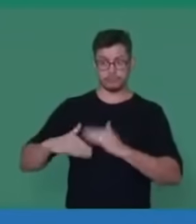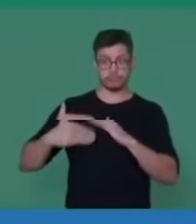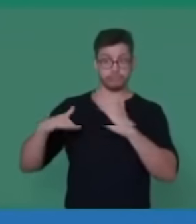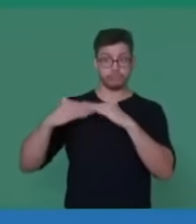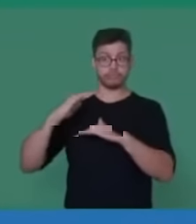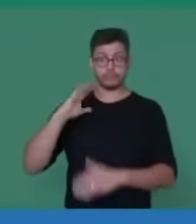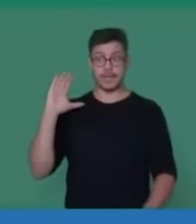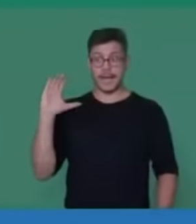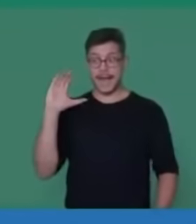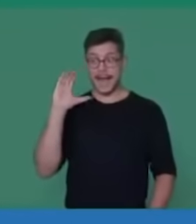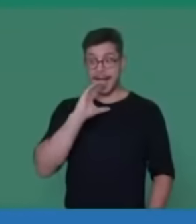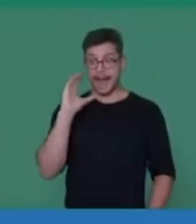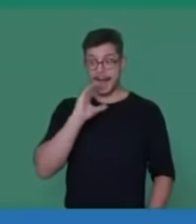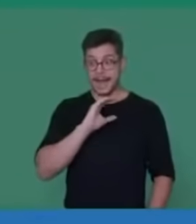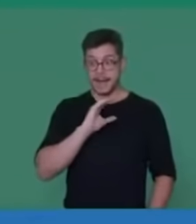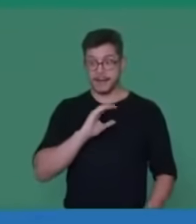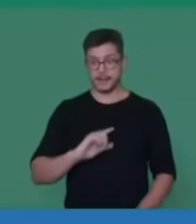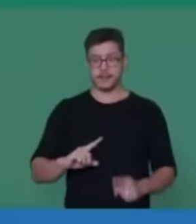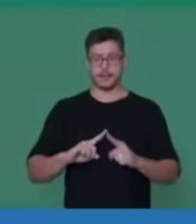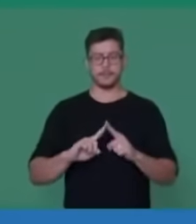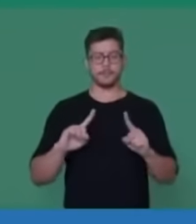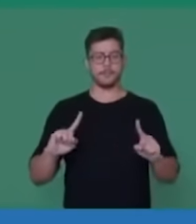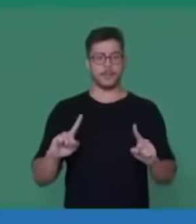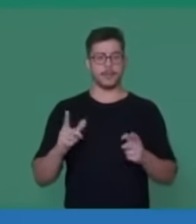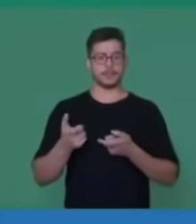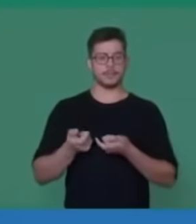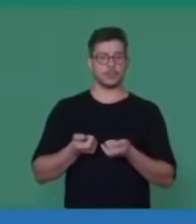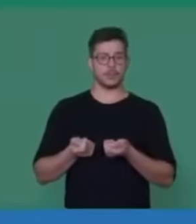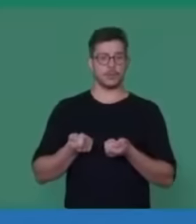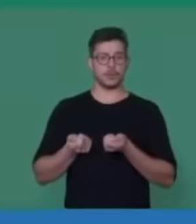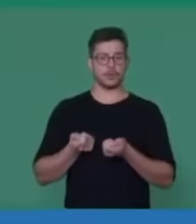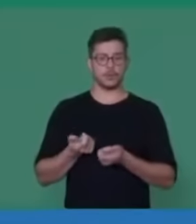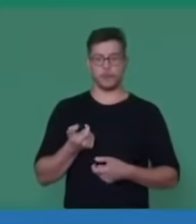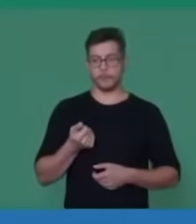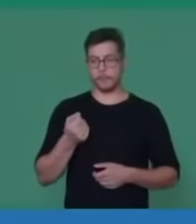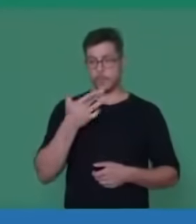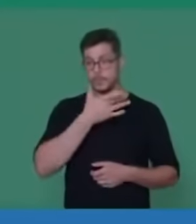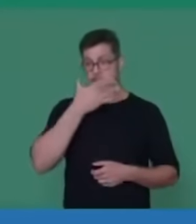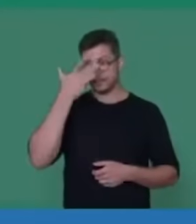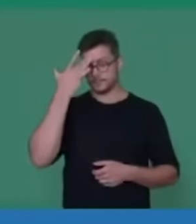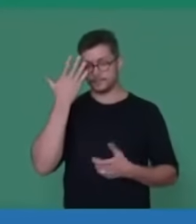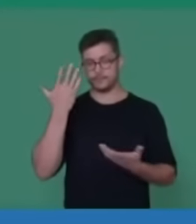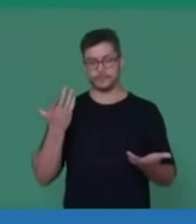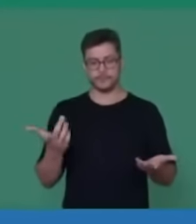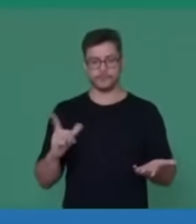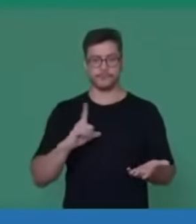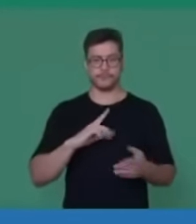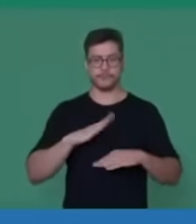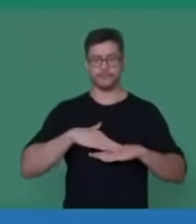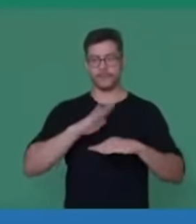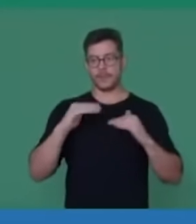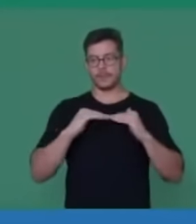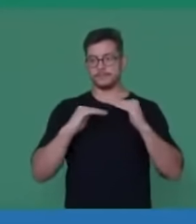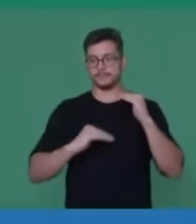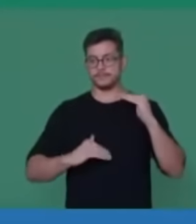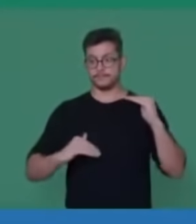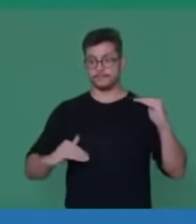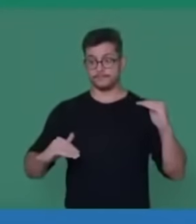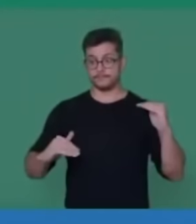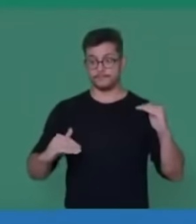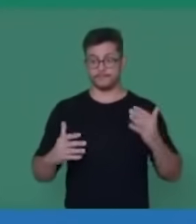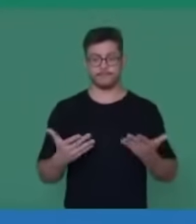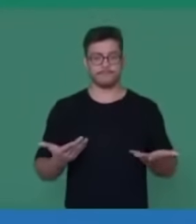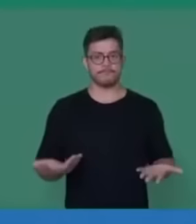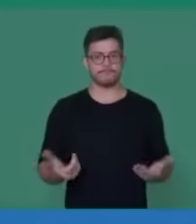mas se concentrou nas mãos de poucos, gerando miséria, gerando desigualdade. E aí o debate